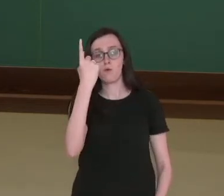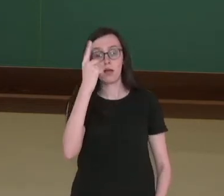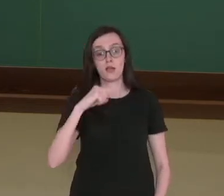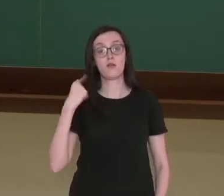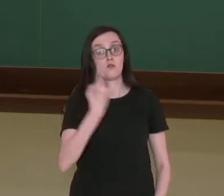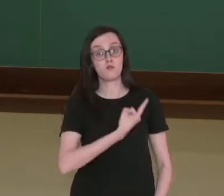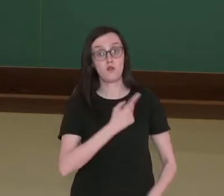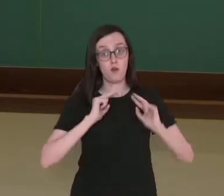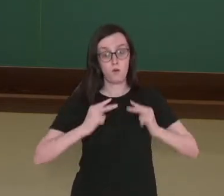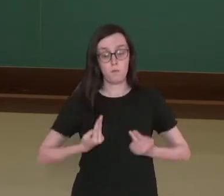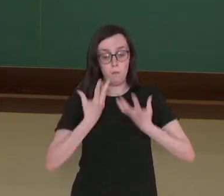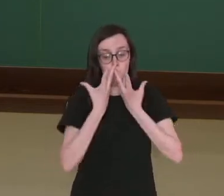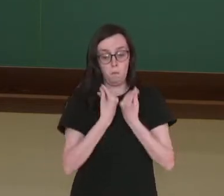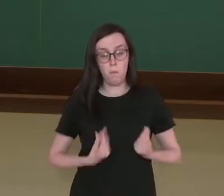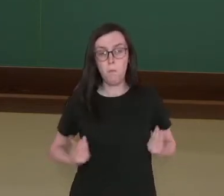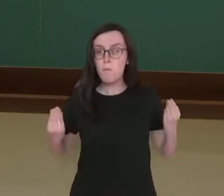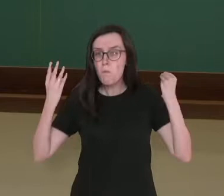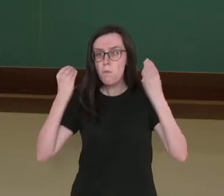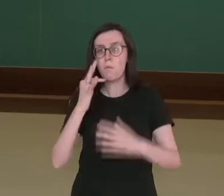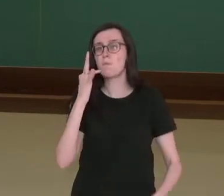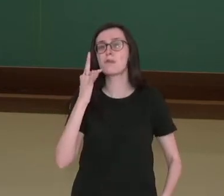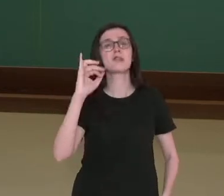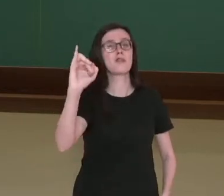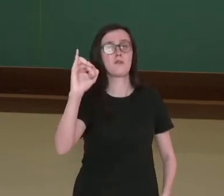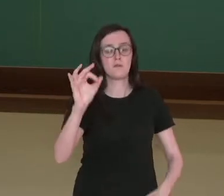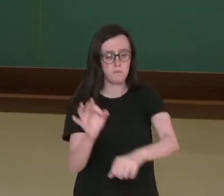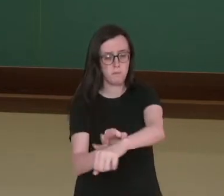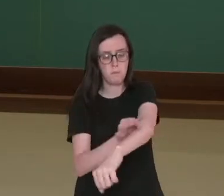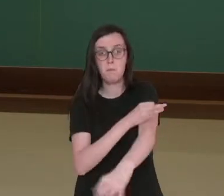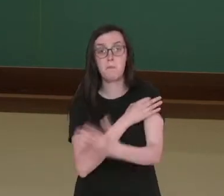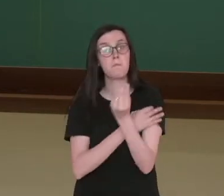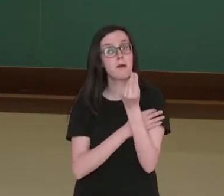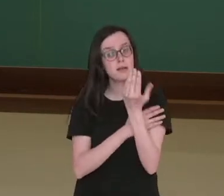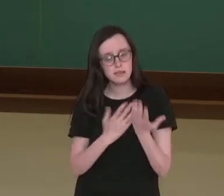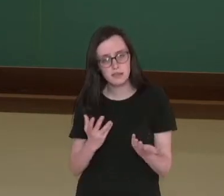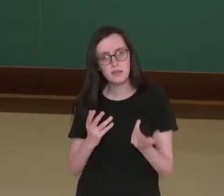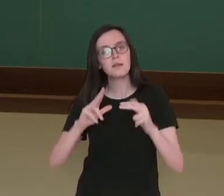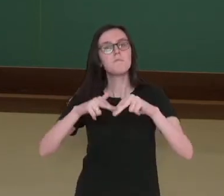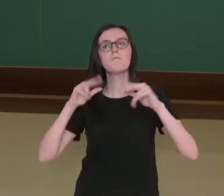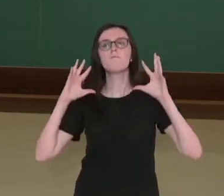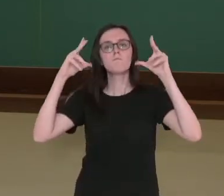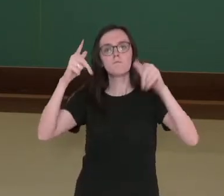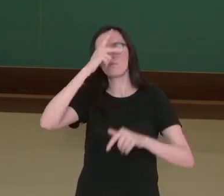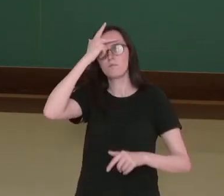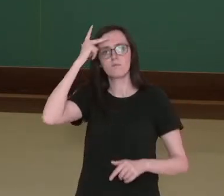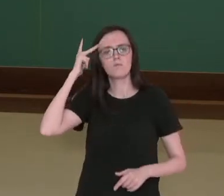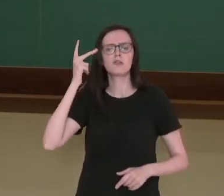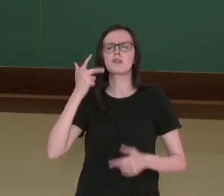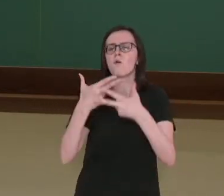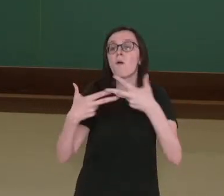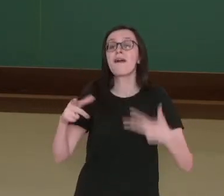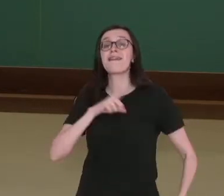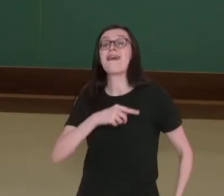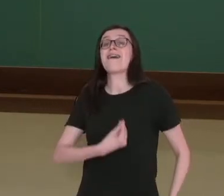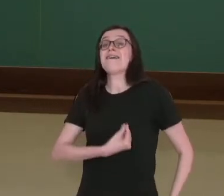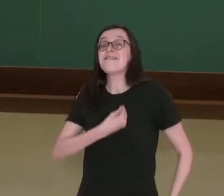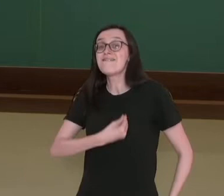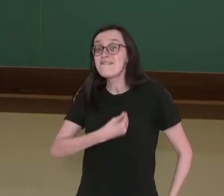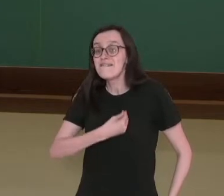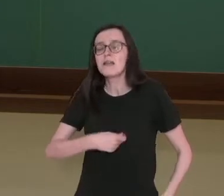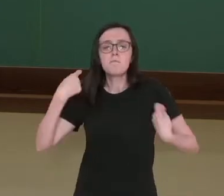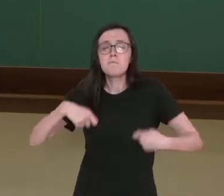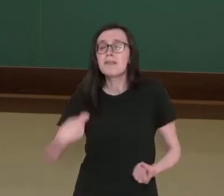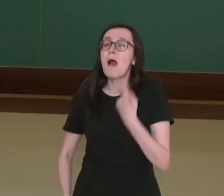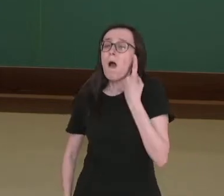somos formados por trilhões de células. Então, todo ser vivo precisa ter pelo menos uma